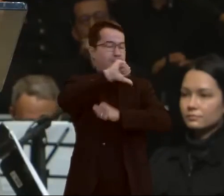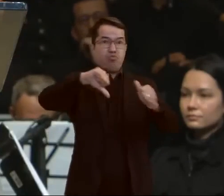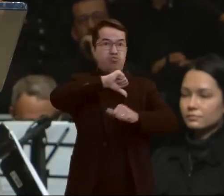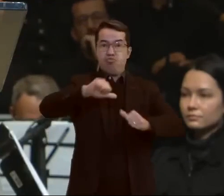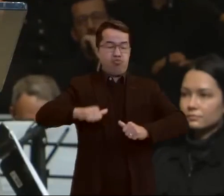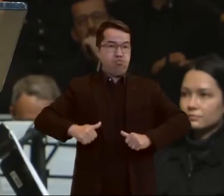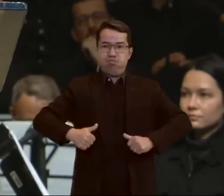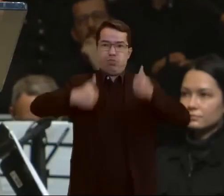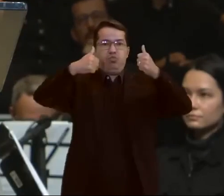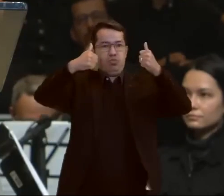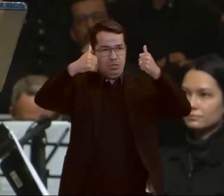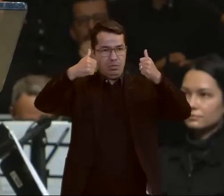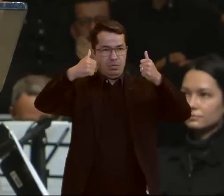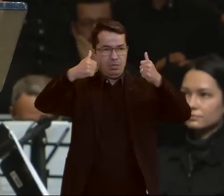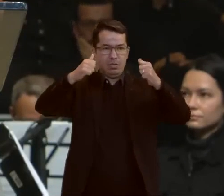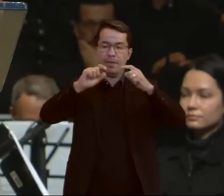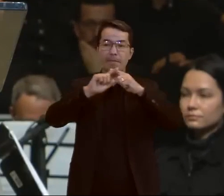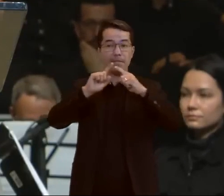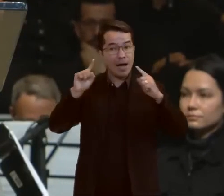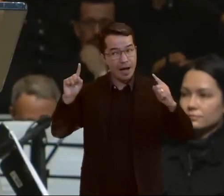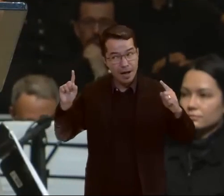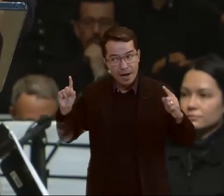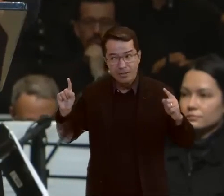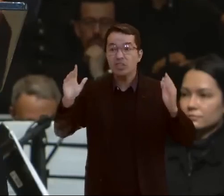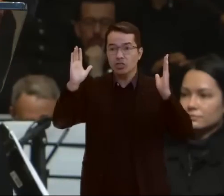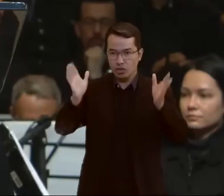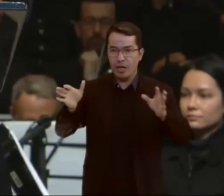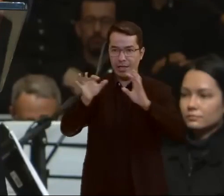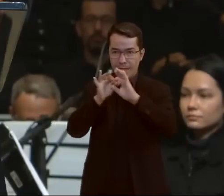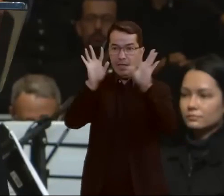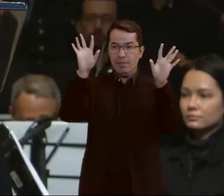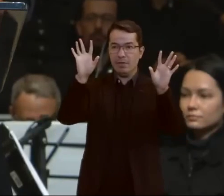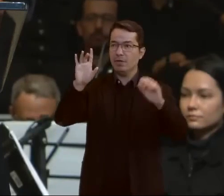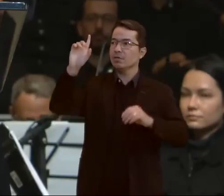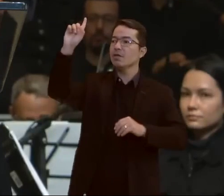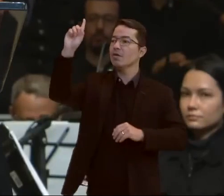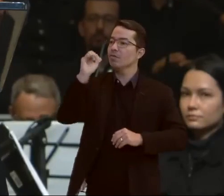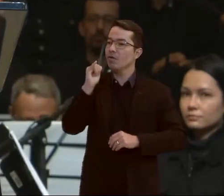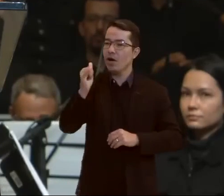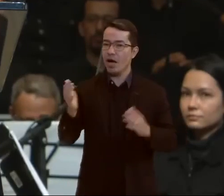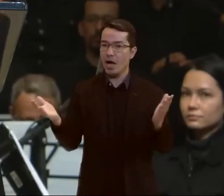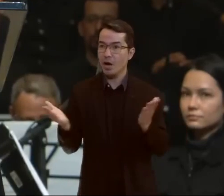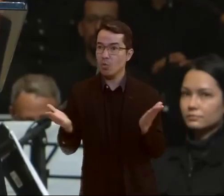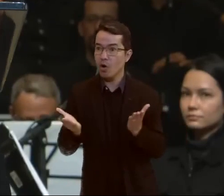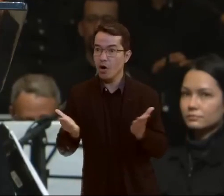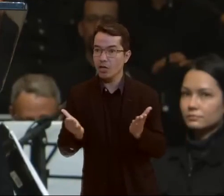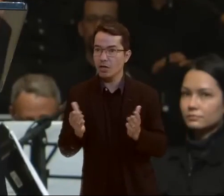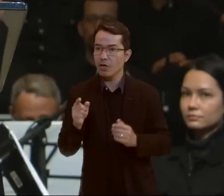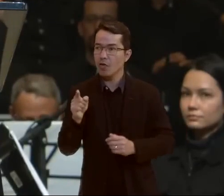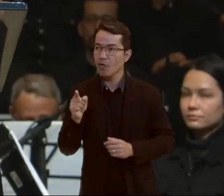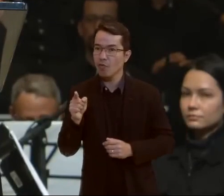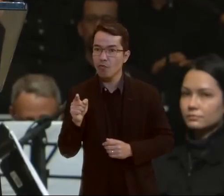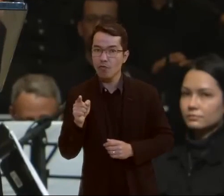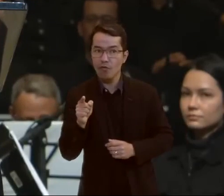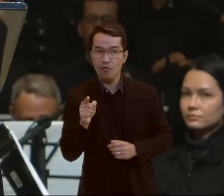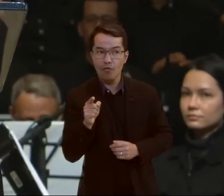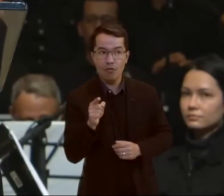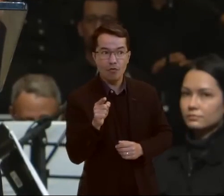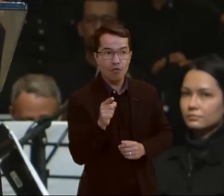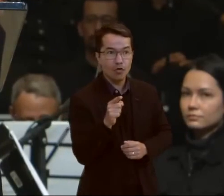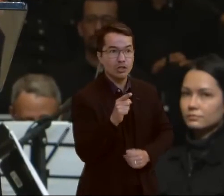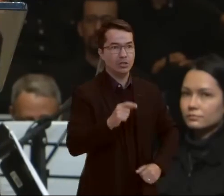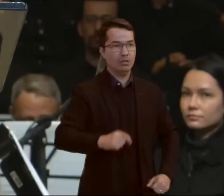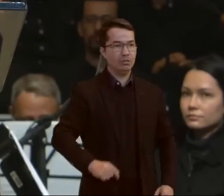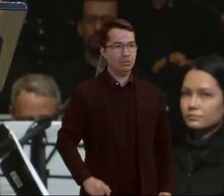um determinado momento que Deus diz assim: agora é a tua vez. Você tem que decidir algumas